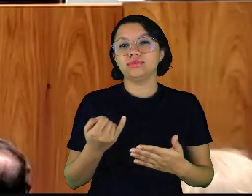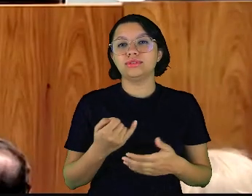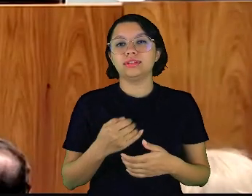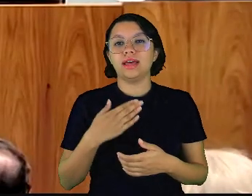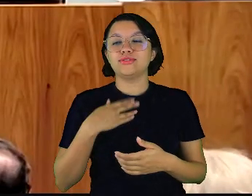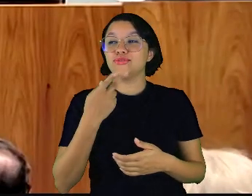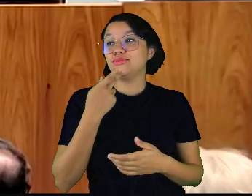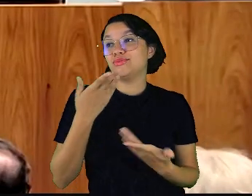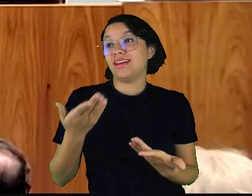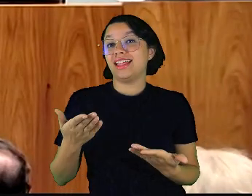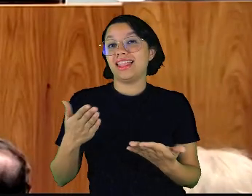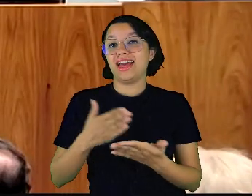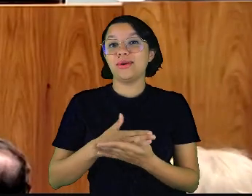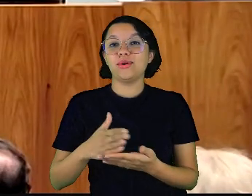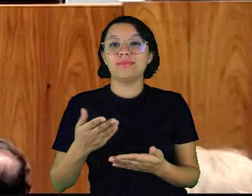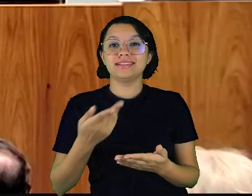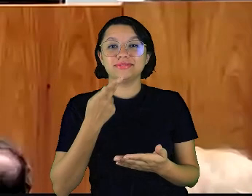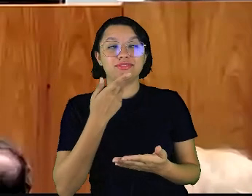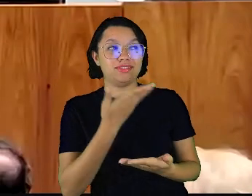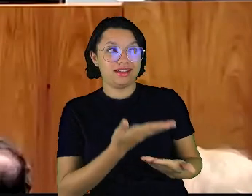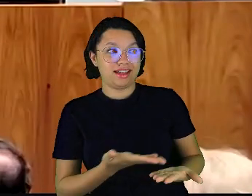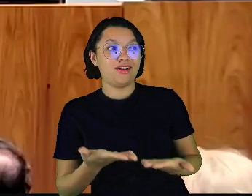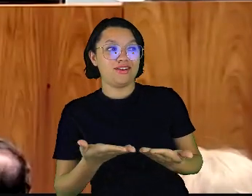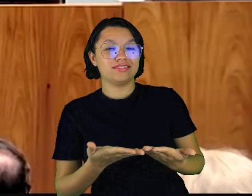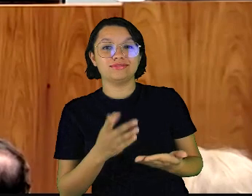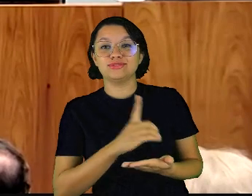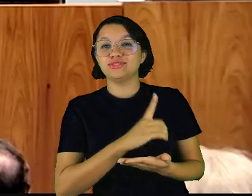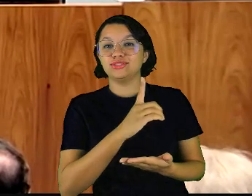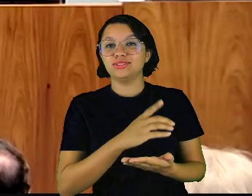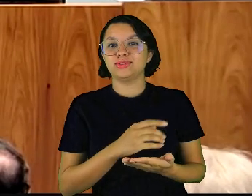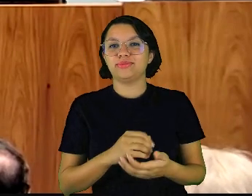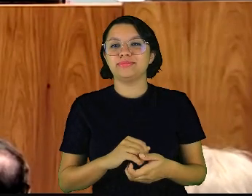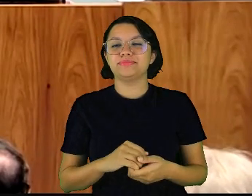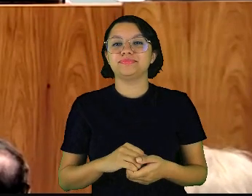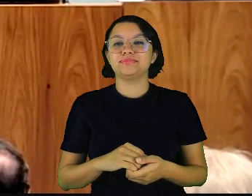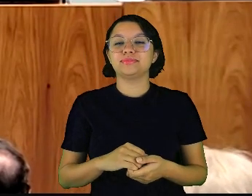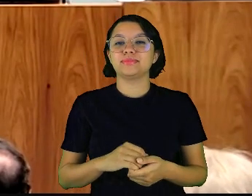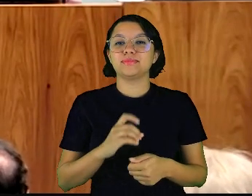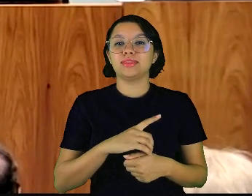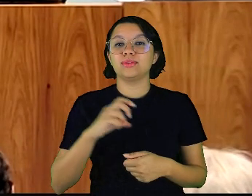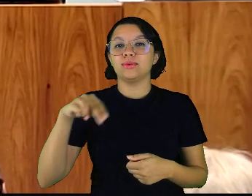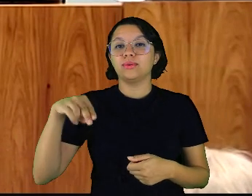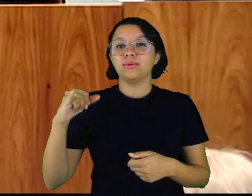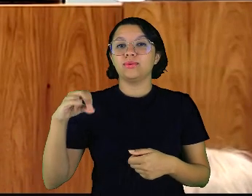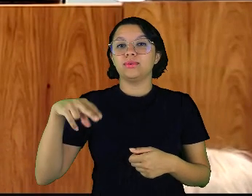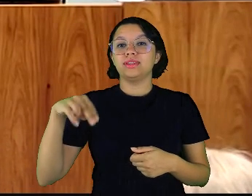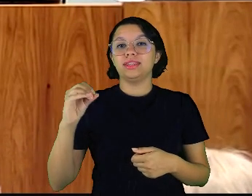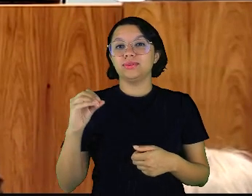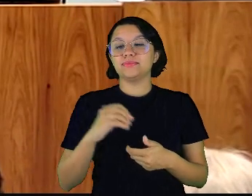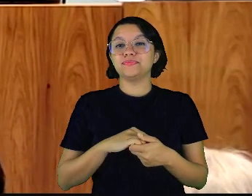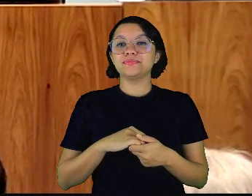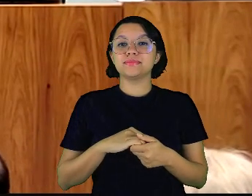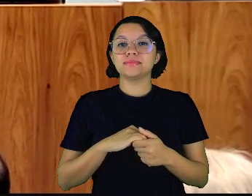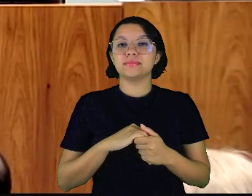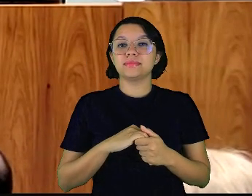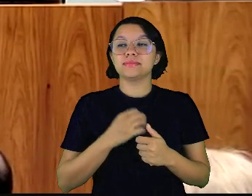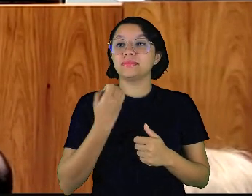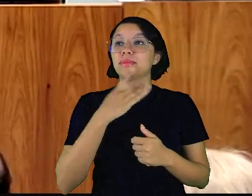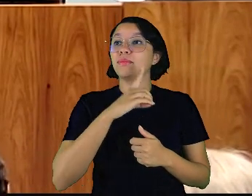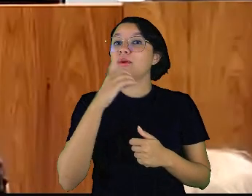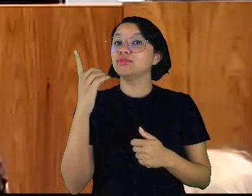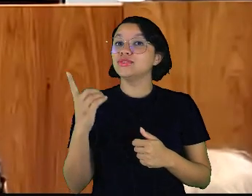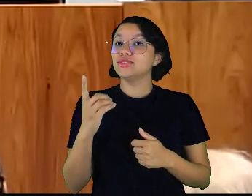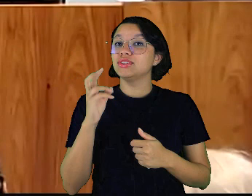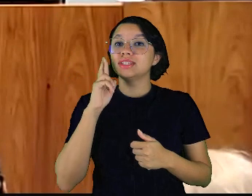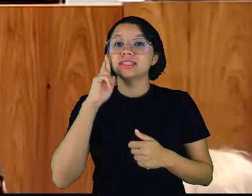me manifestar e passo aqui a palavra para o nosso diretor, doutor Nino Toldo. Bom, bom